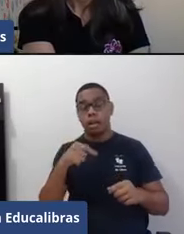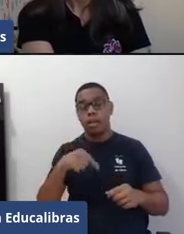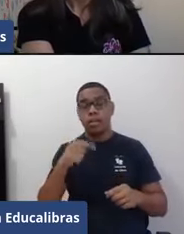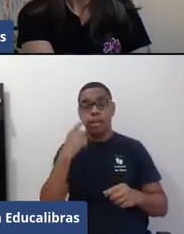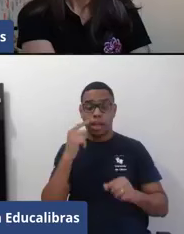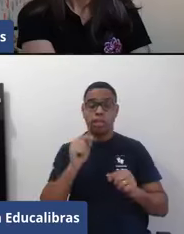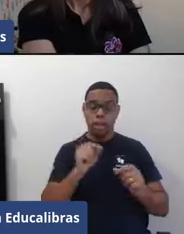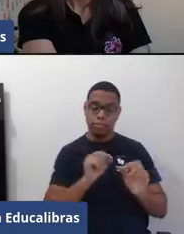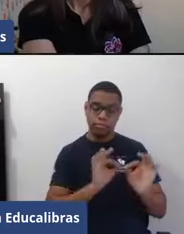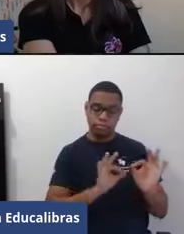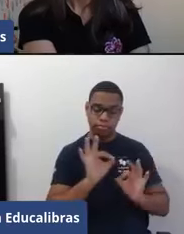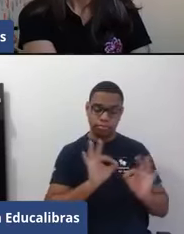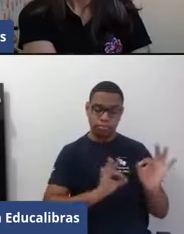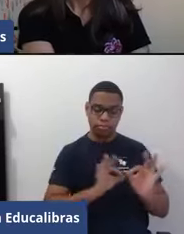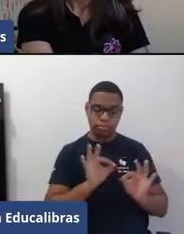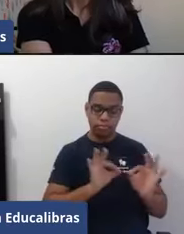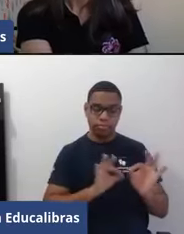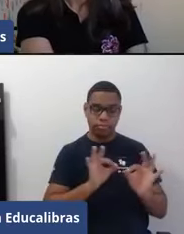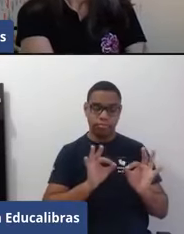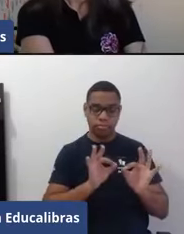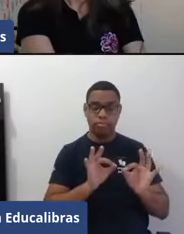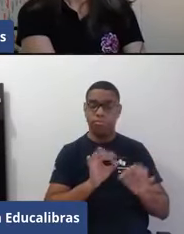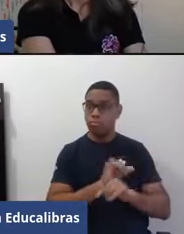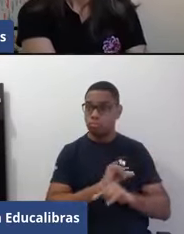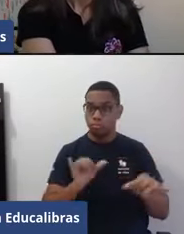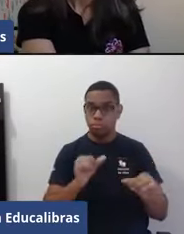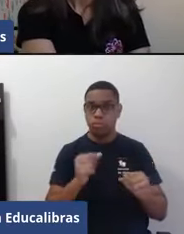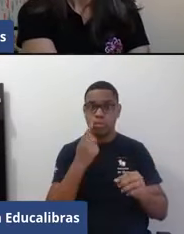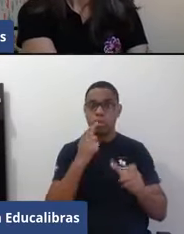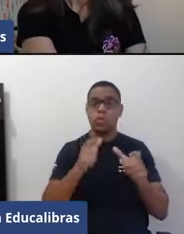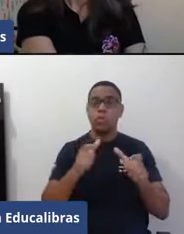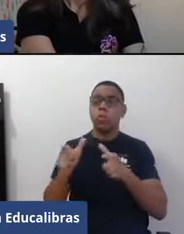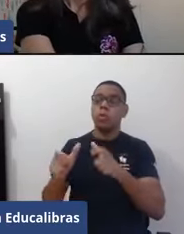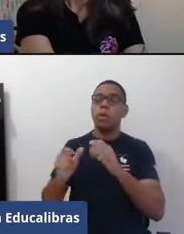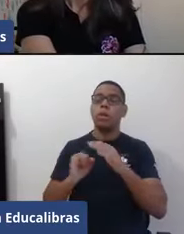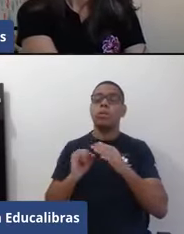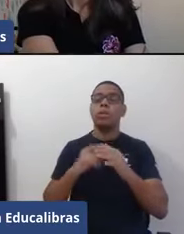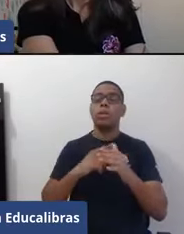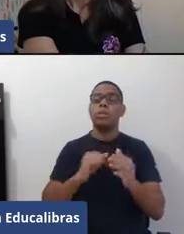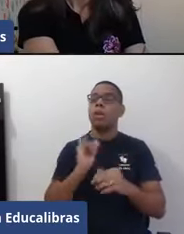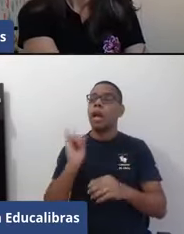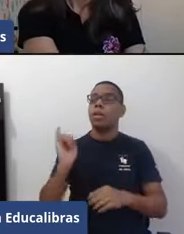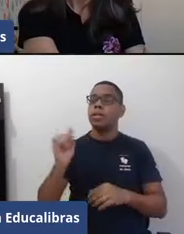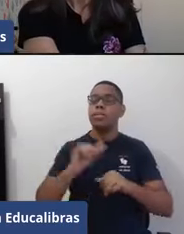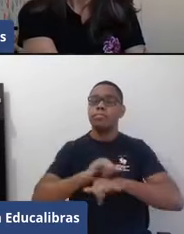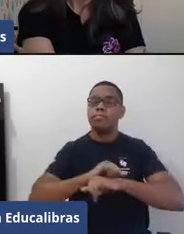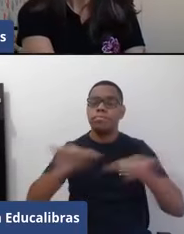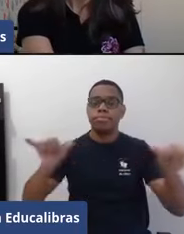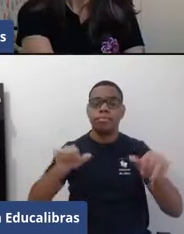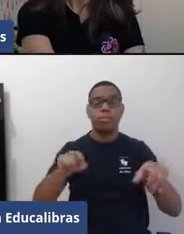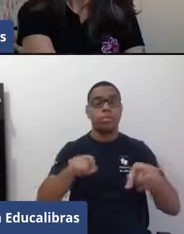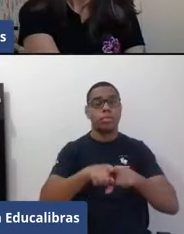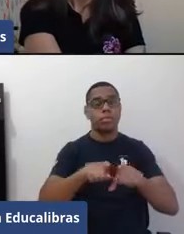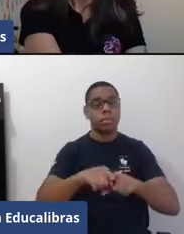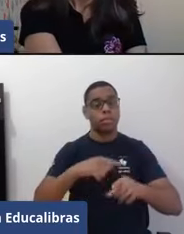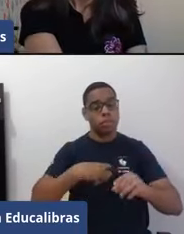formular, oficiar, né, os órgãos competentes e de uma forma